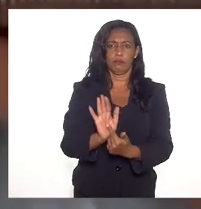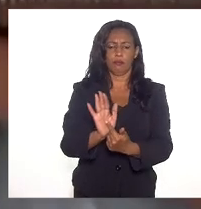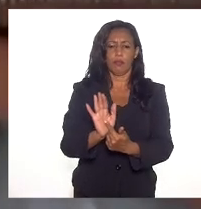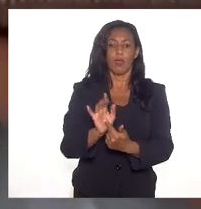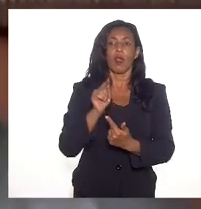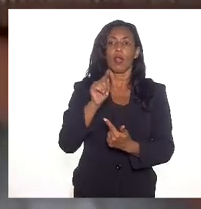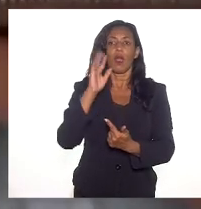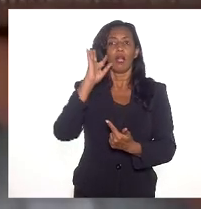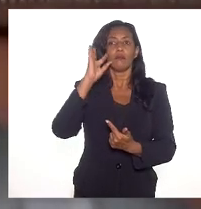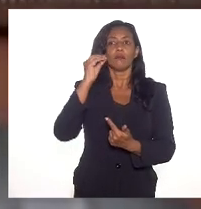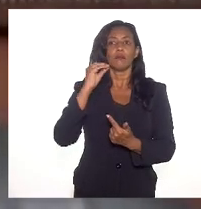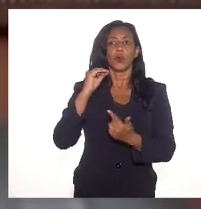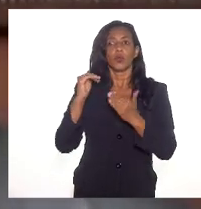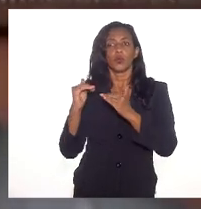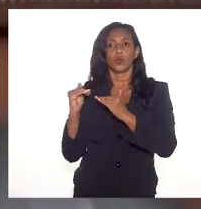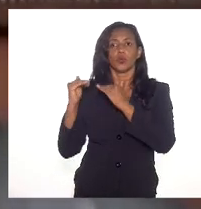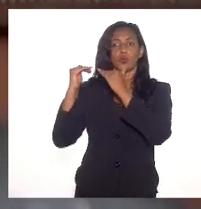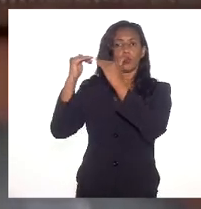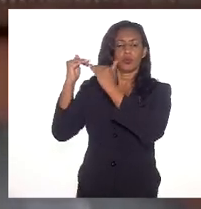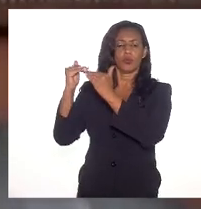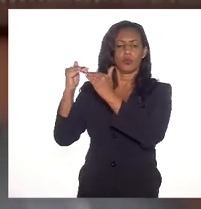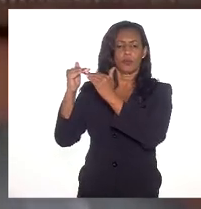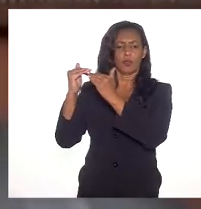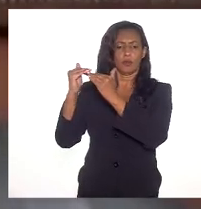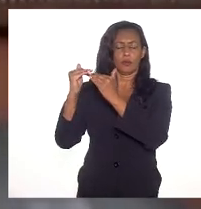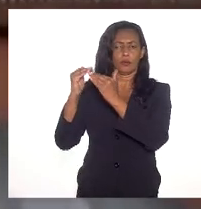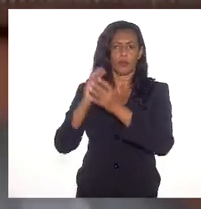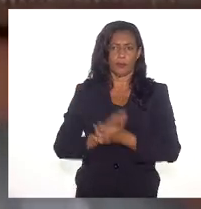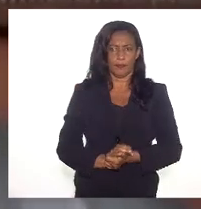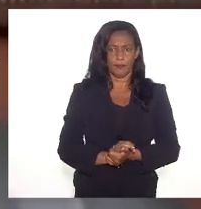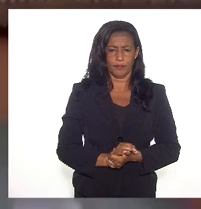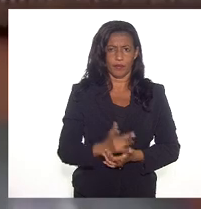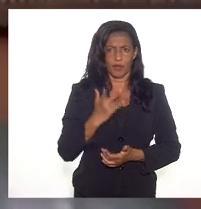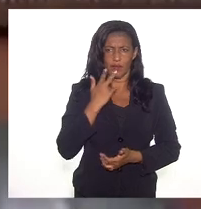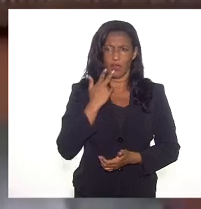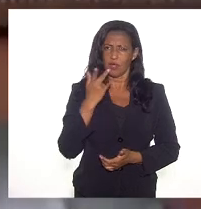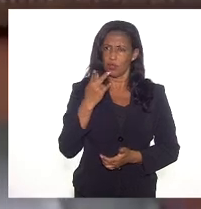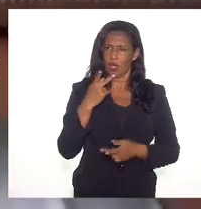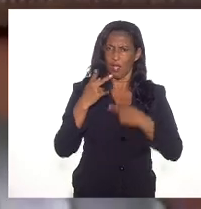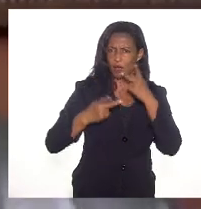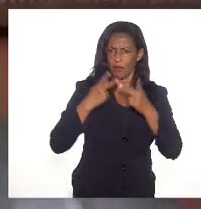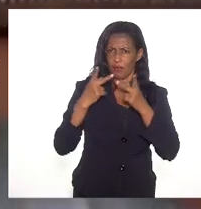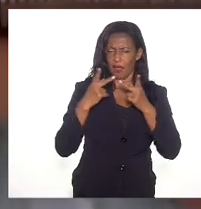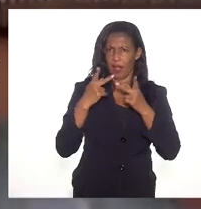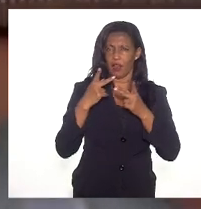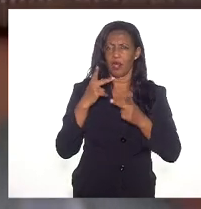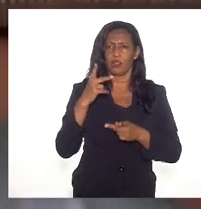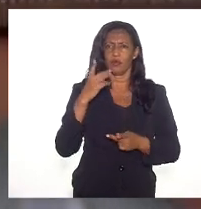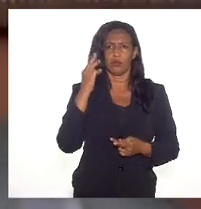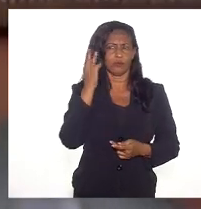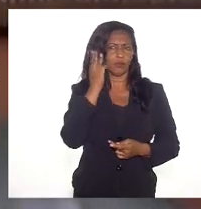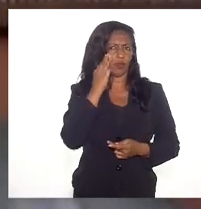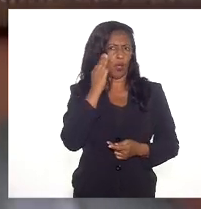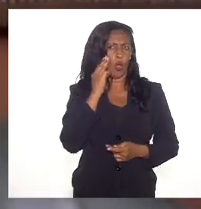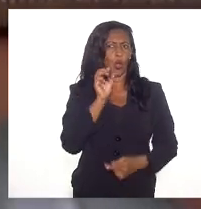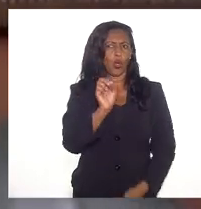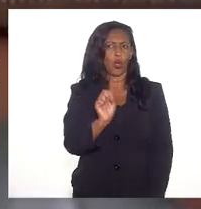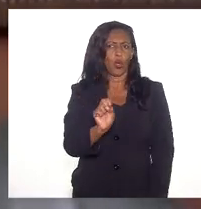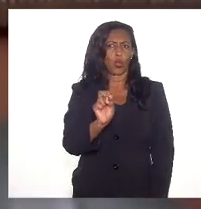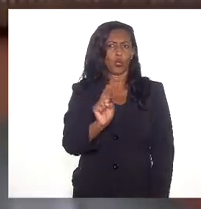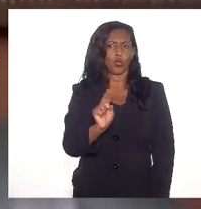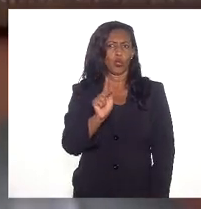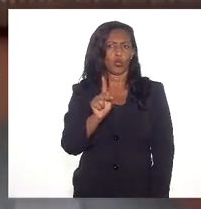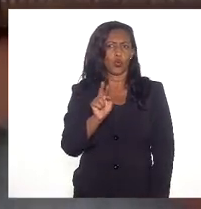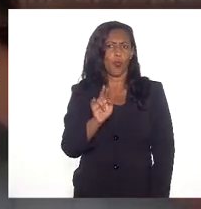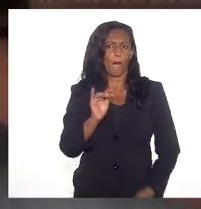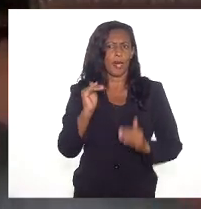Eu queria só reforçar aqui os argumentos do deputado Valdeque, porque o Supremo já entendeu que policiais